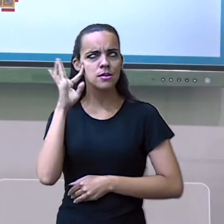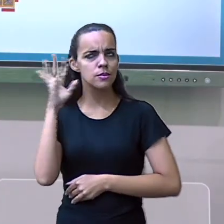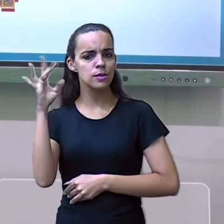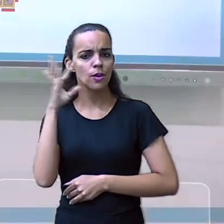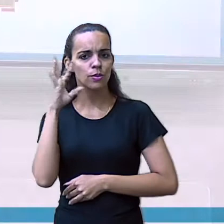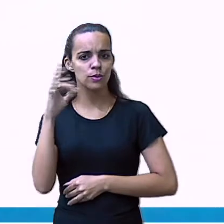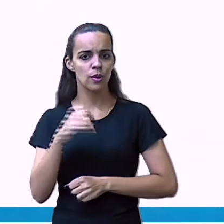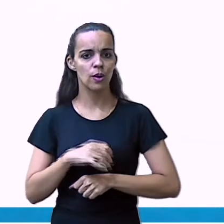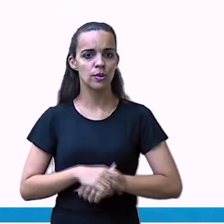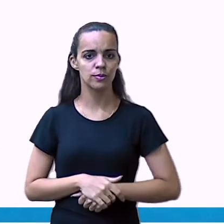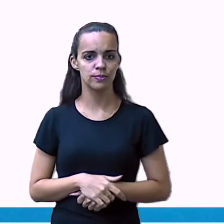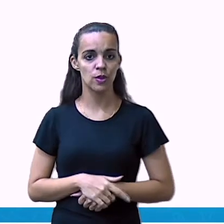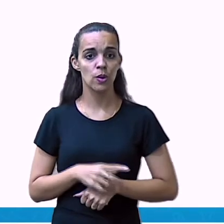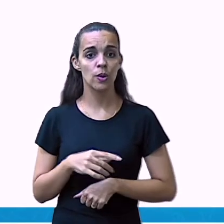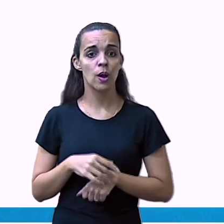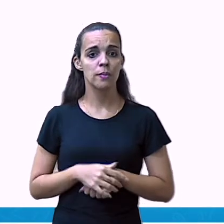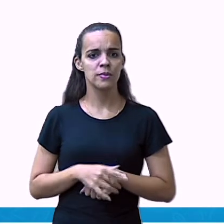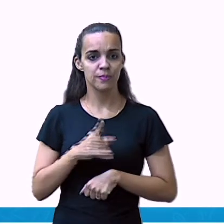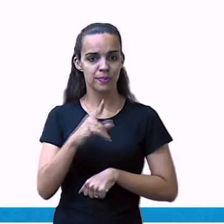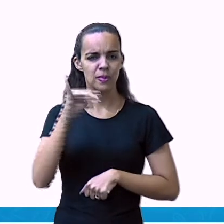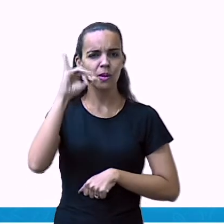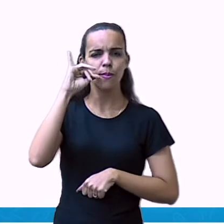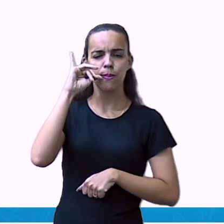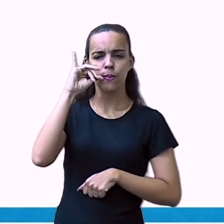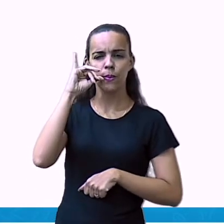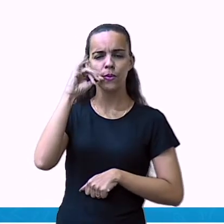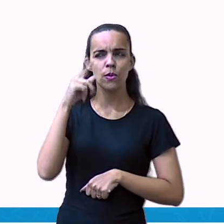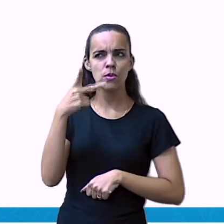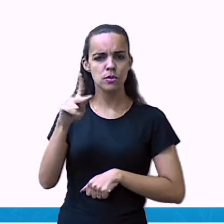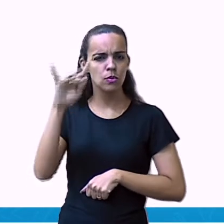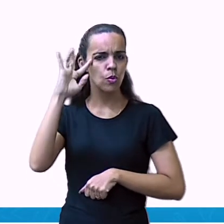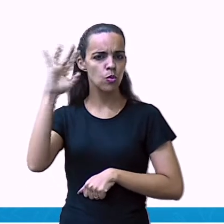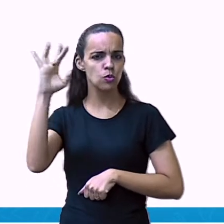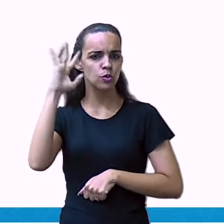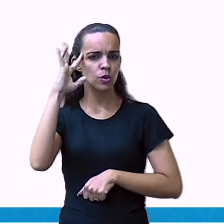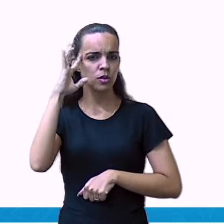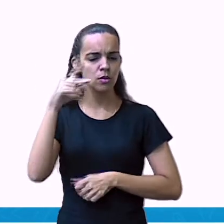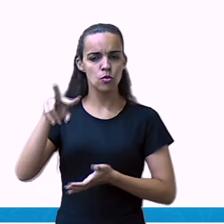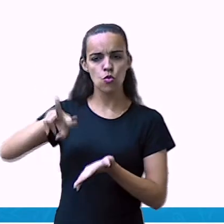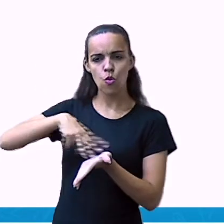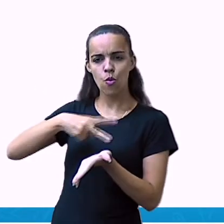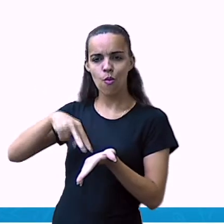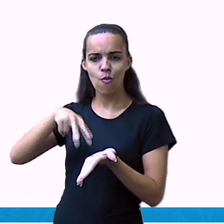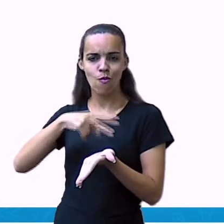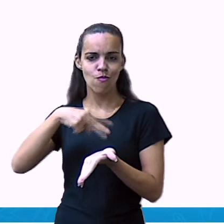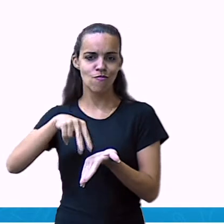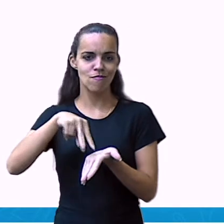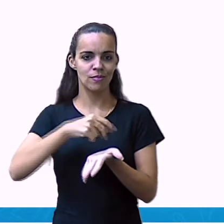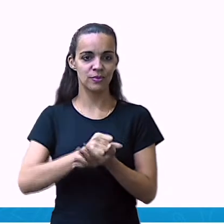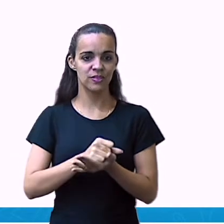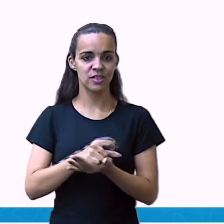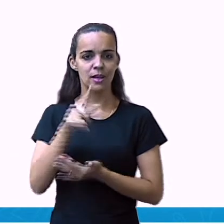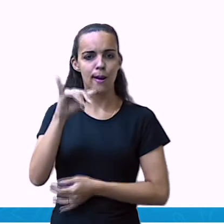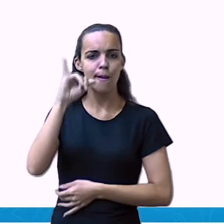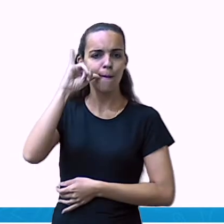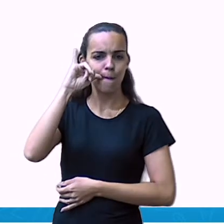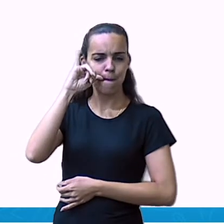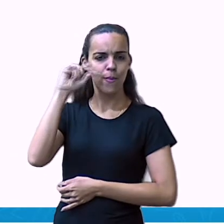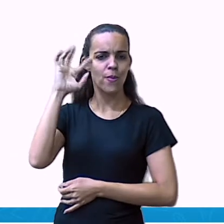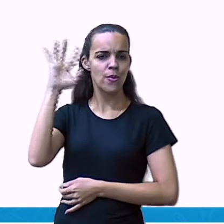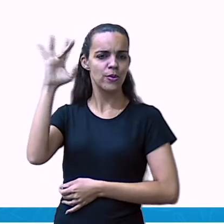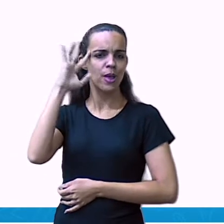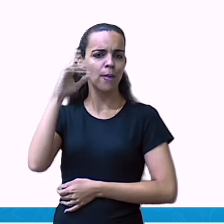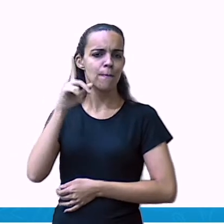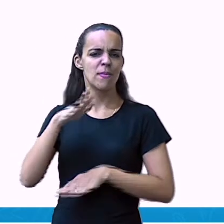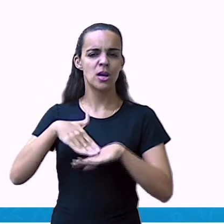sonho? Vamos ver? Saci em seu sonho dança o cururu. Saci em seu